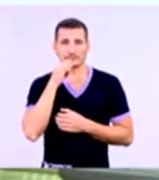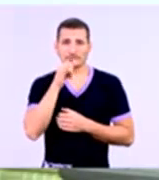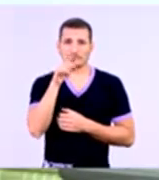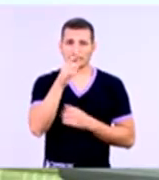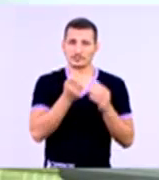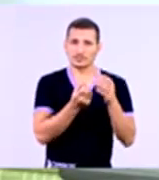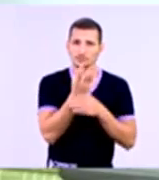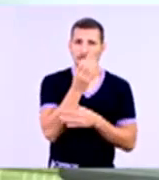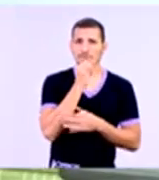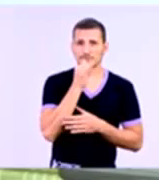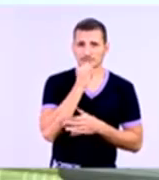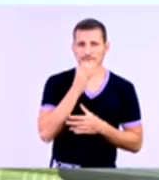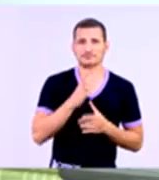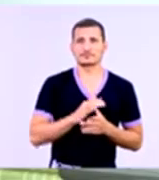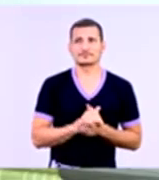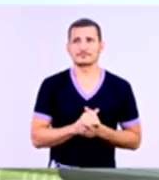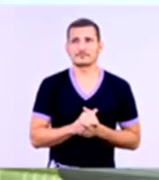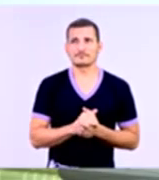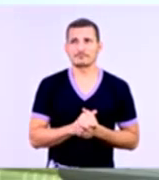exemplo,